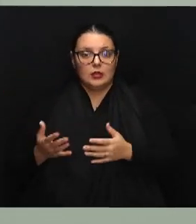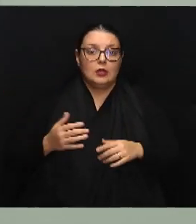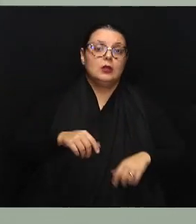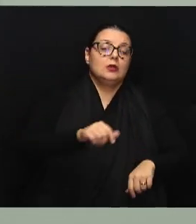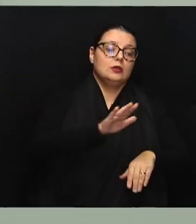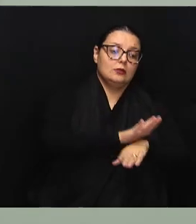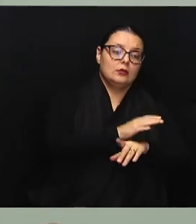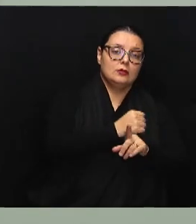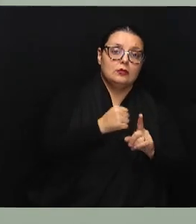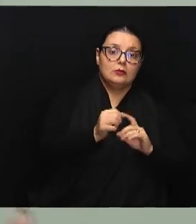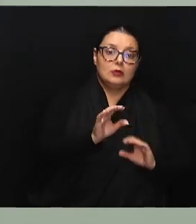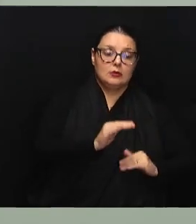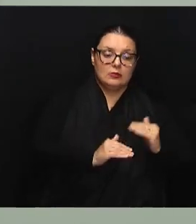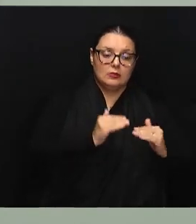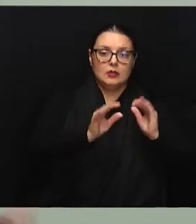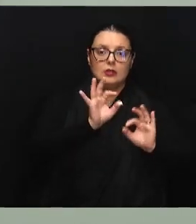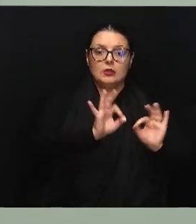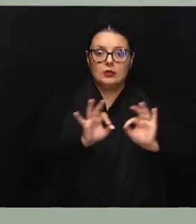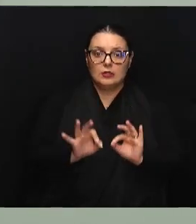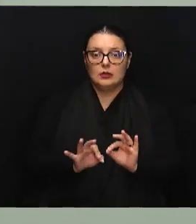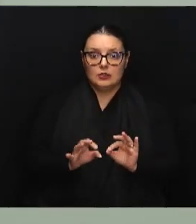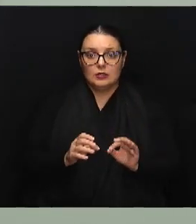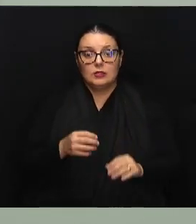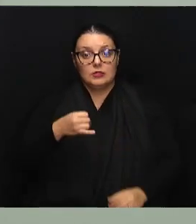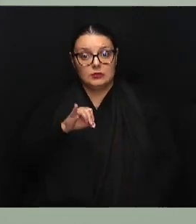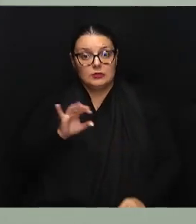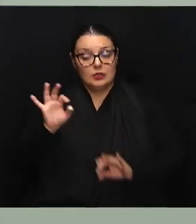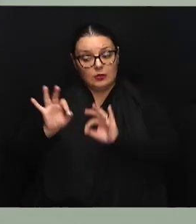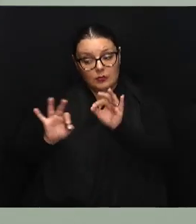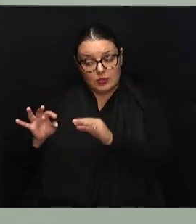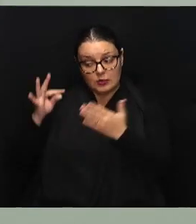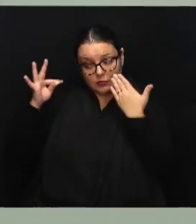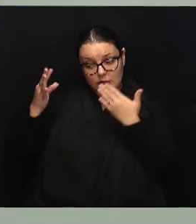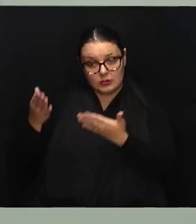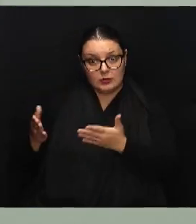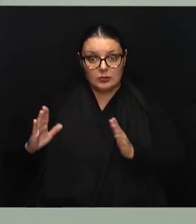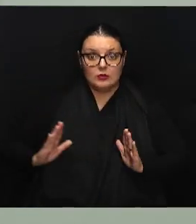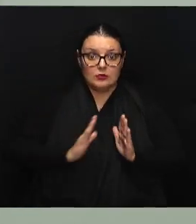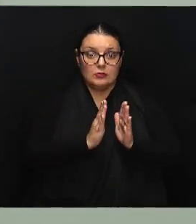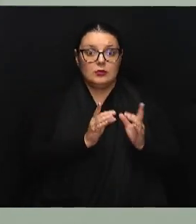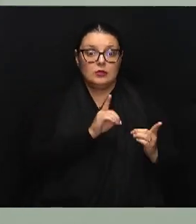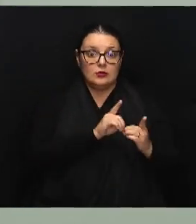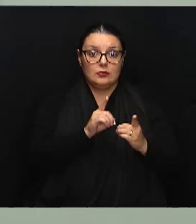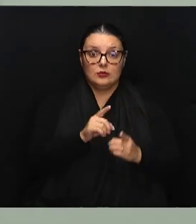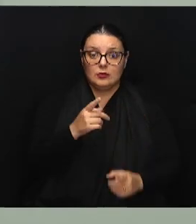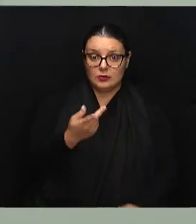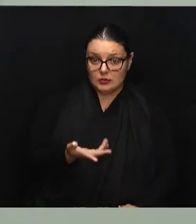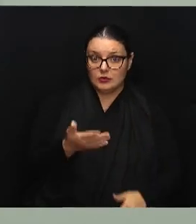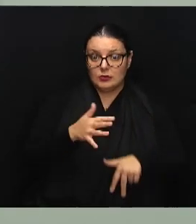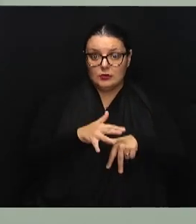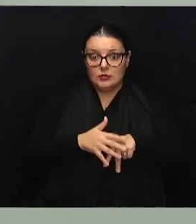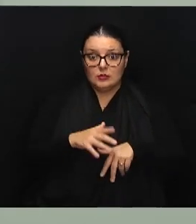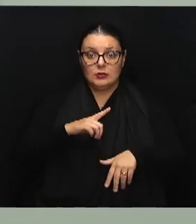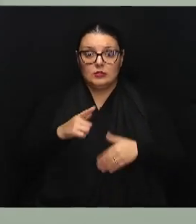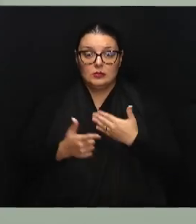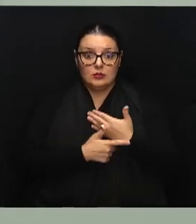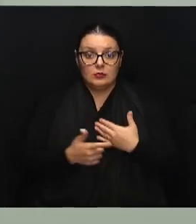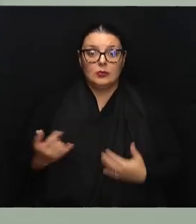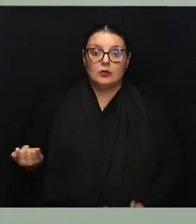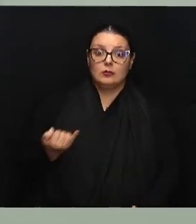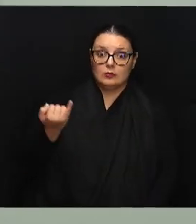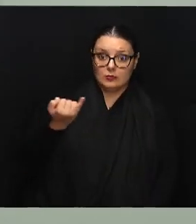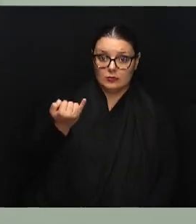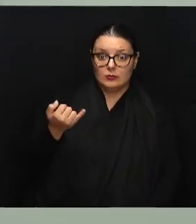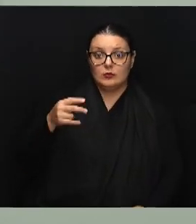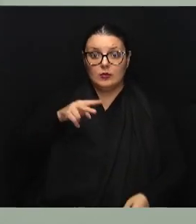multi, também vai desenvolver e desenhar assim, o projeto terapêutico dele frente aos cuidados com o paciente. Tem um papel muito importante